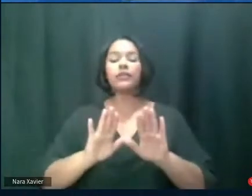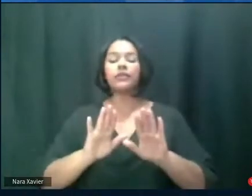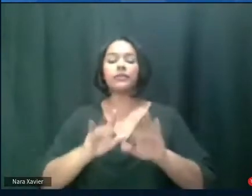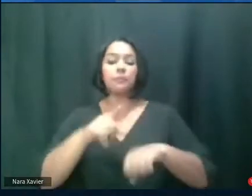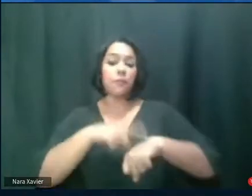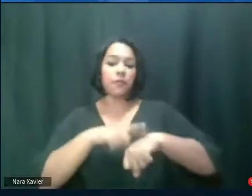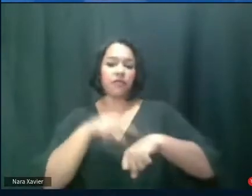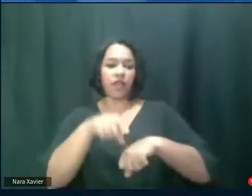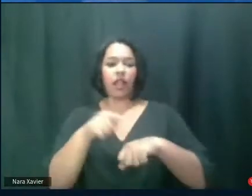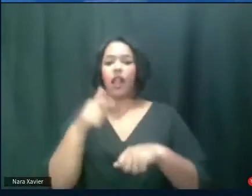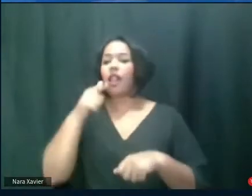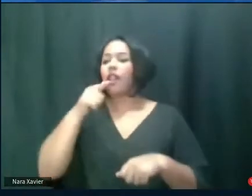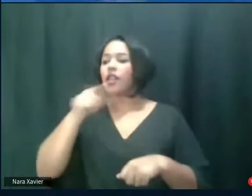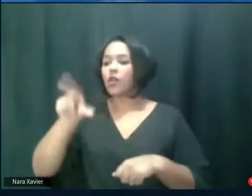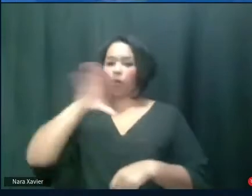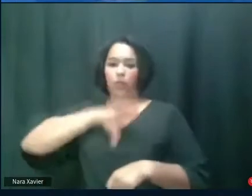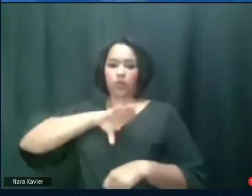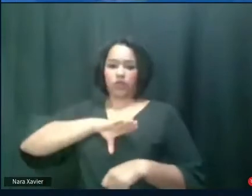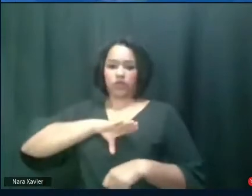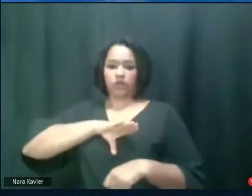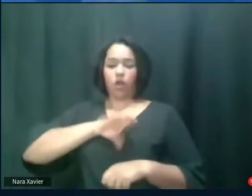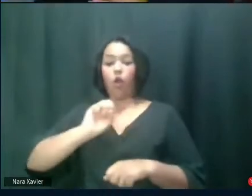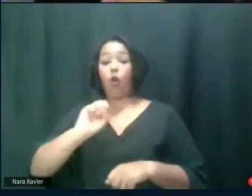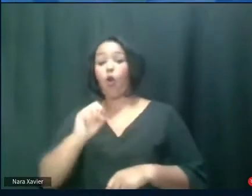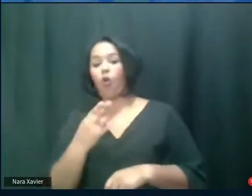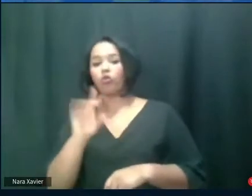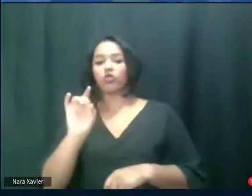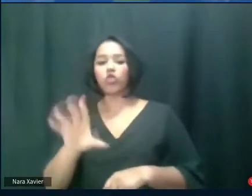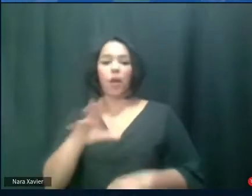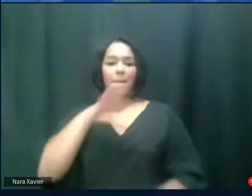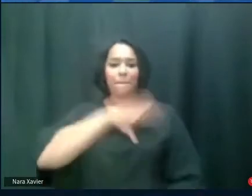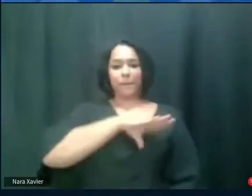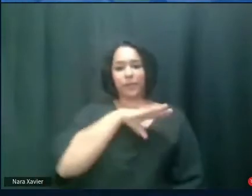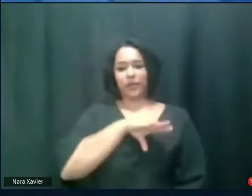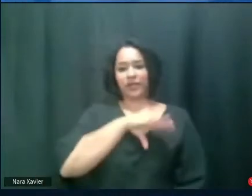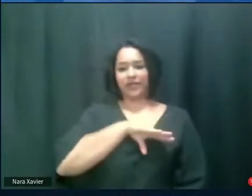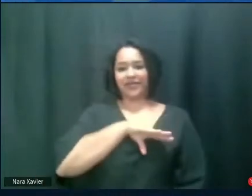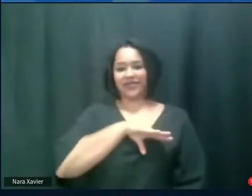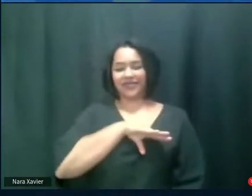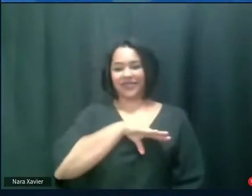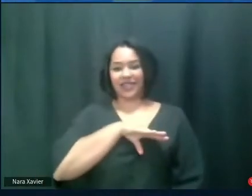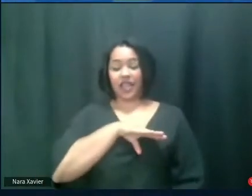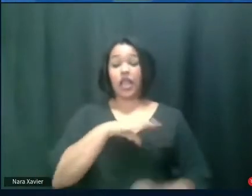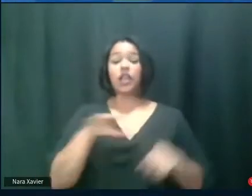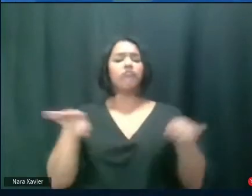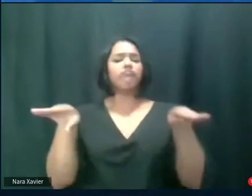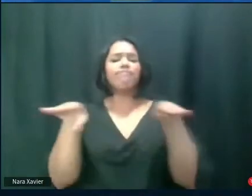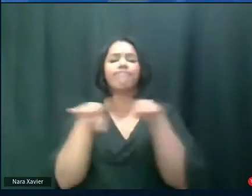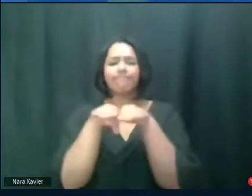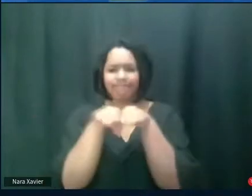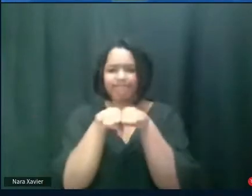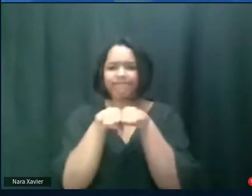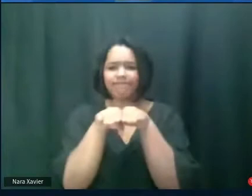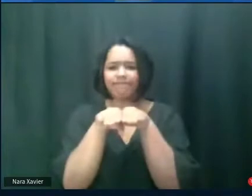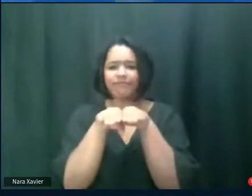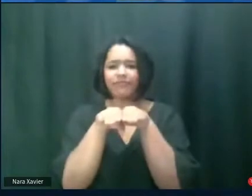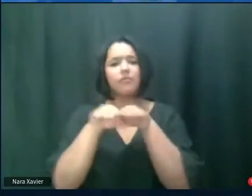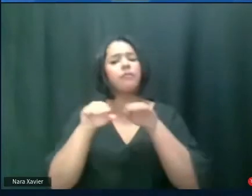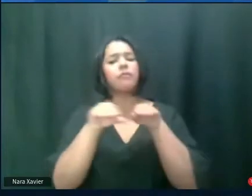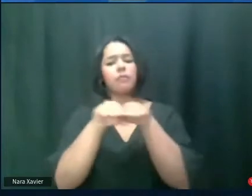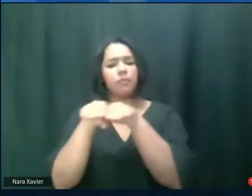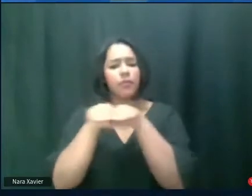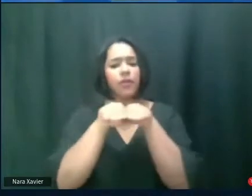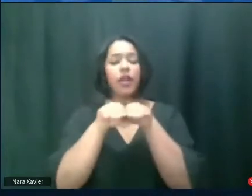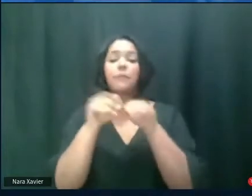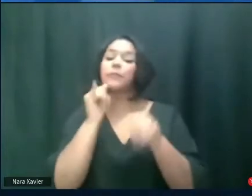portuguesa, outras você fala português. E aí eu sugiro talvez padronizar isso, né?